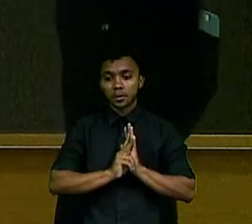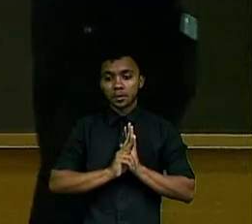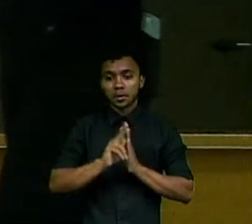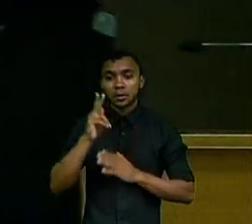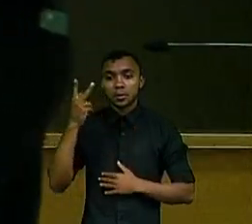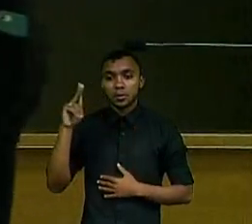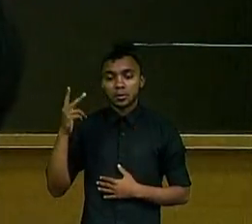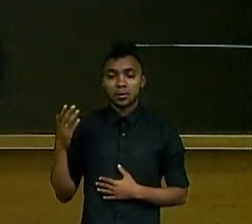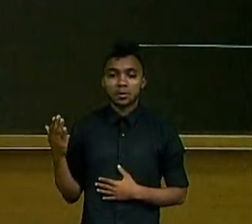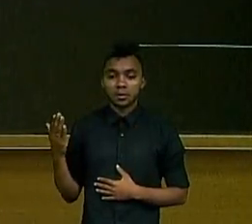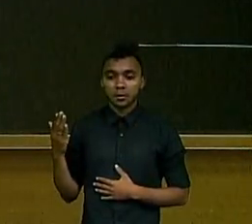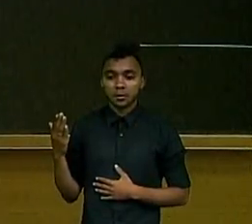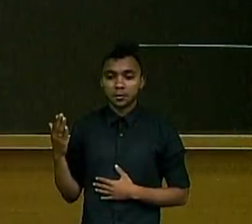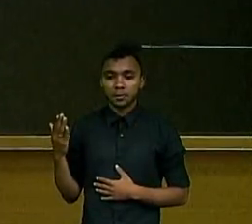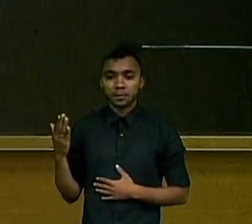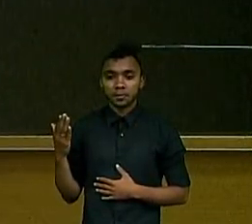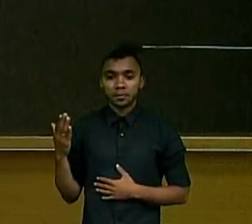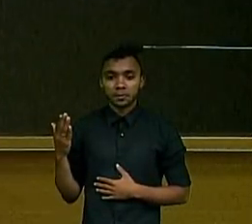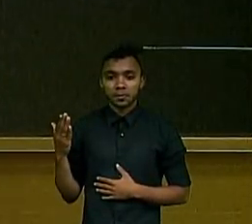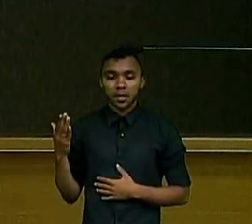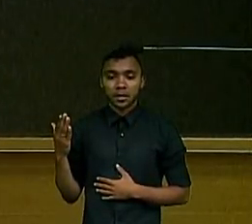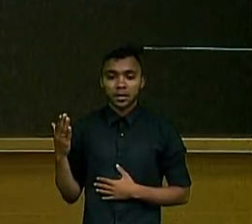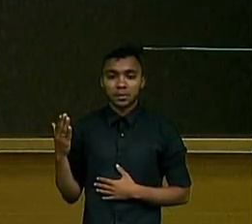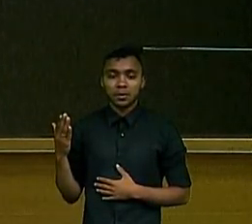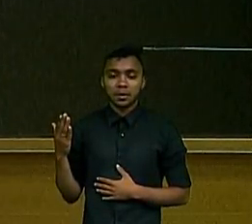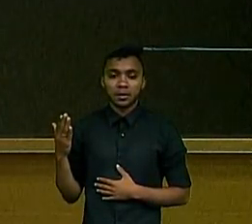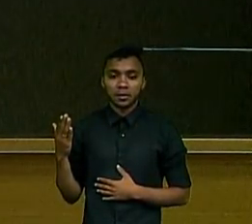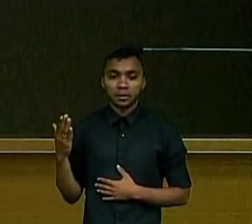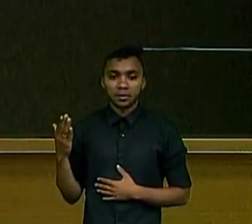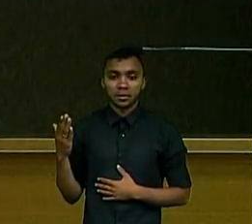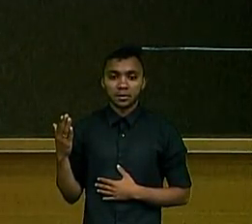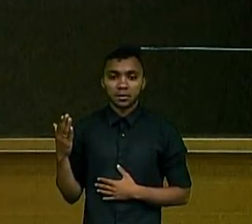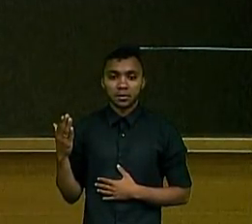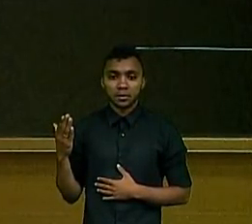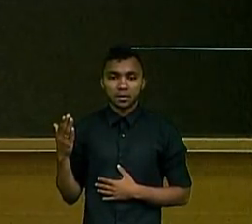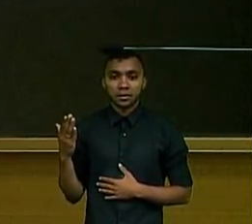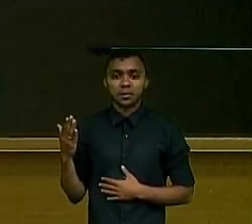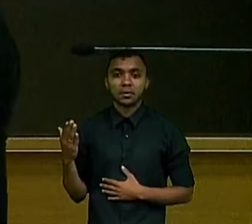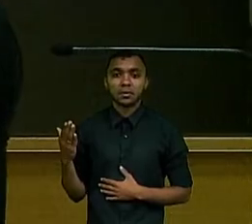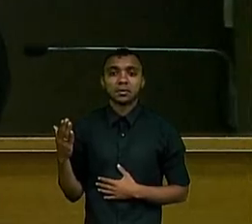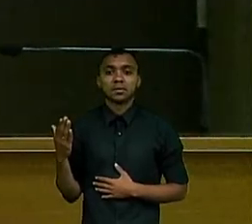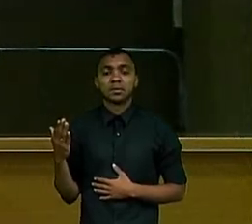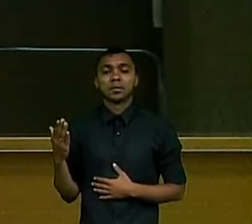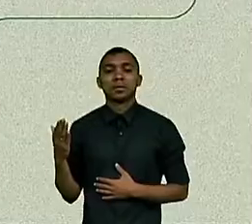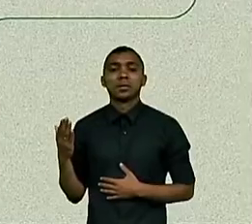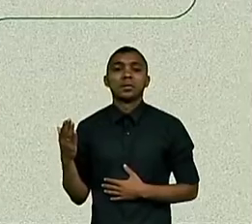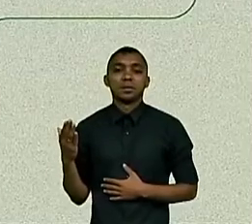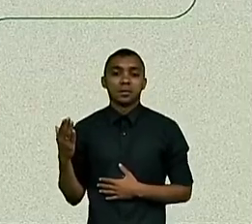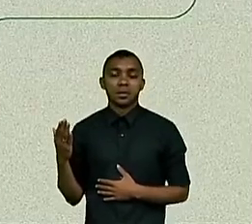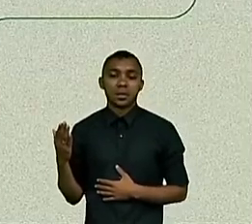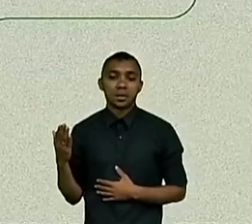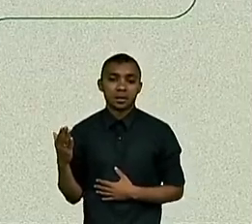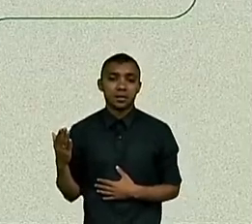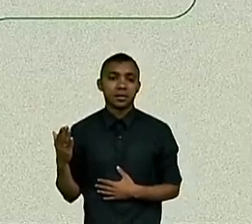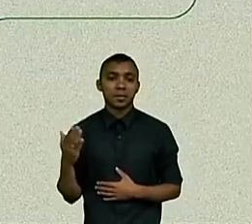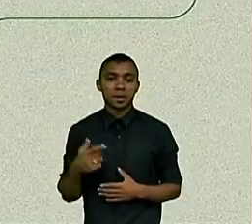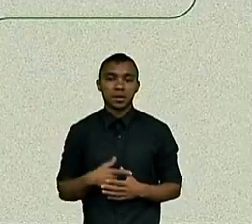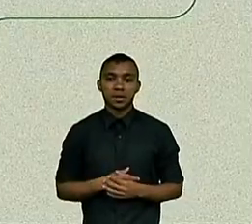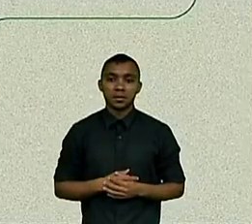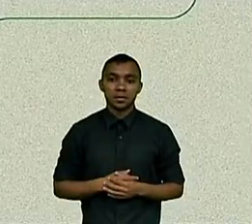passagem rápida sobre esses últimos 40 anos na história do Brasil tá bom